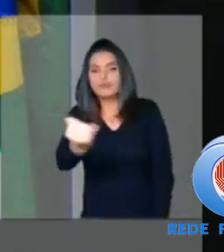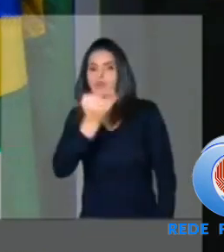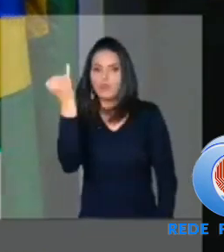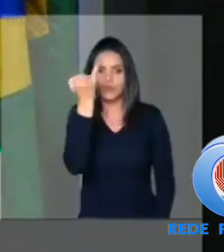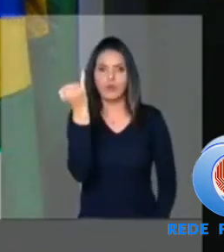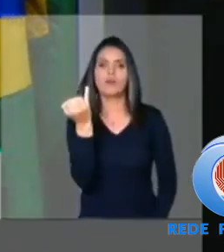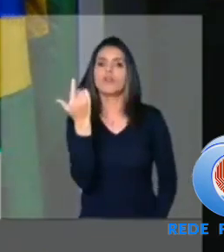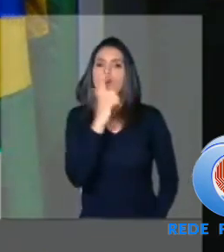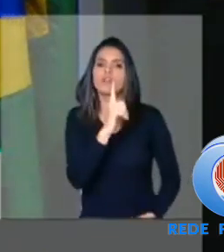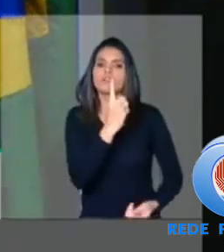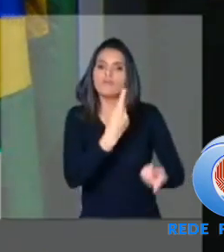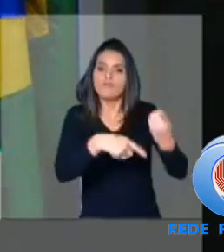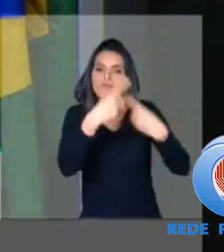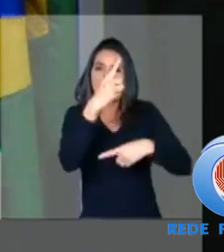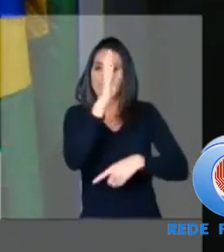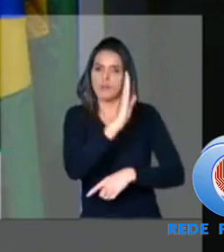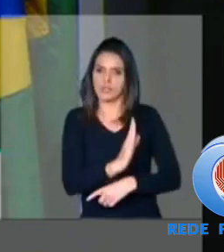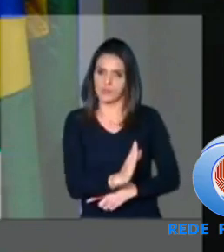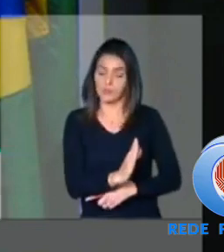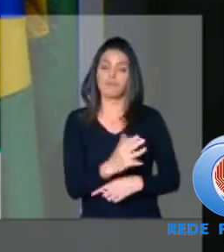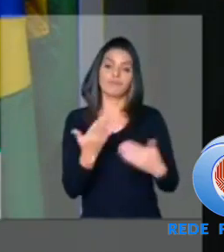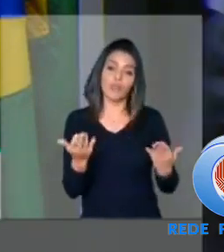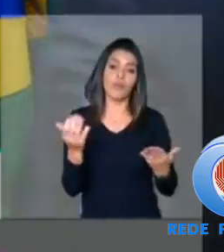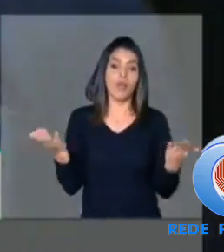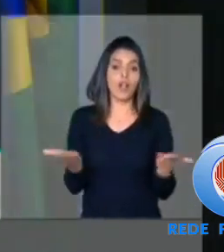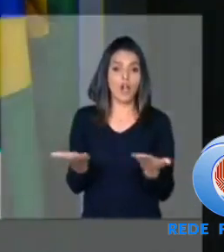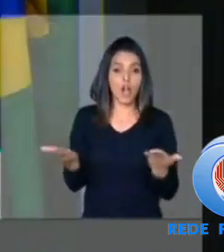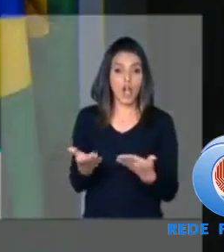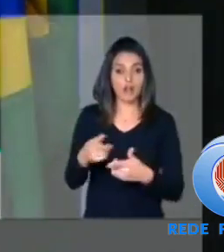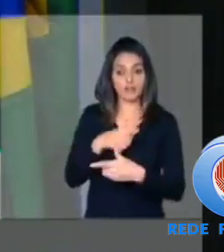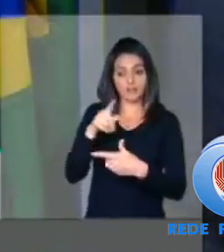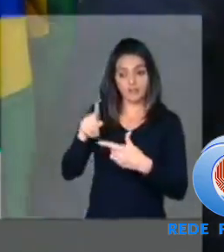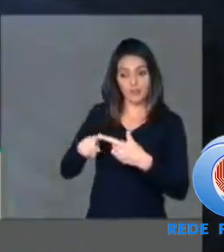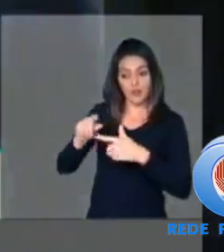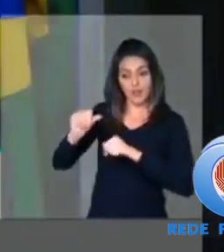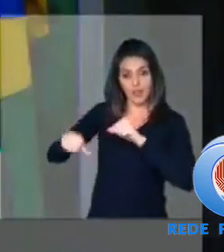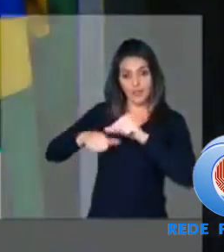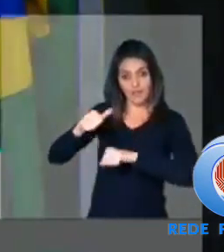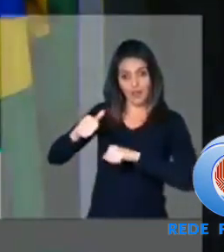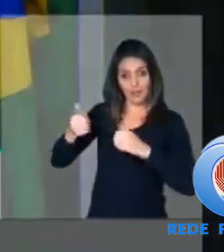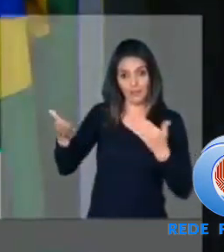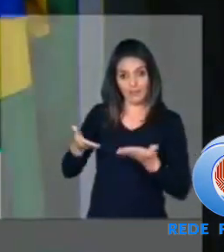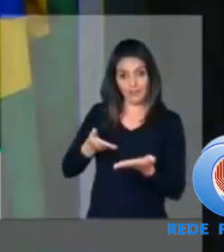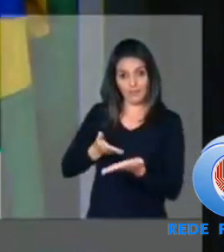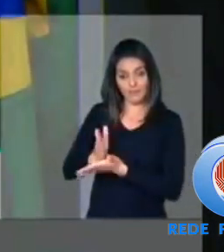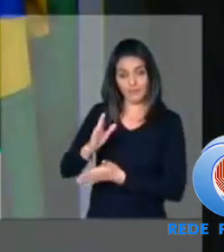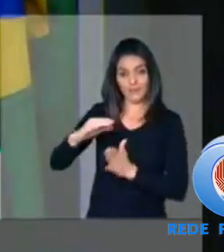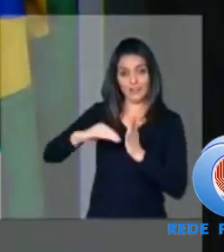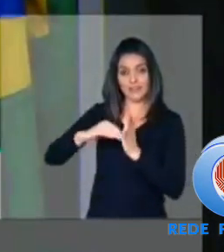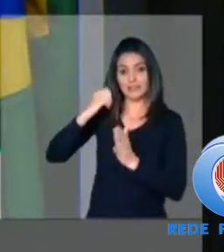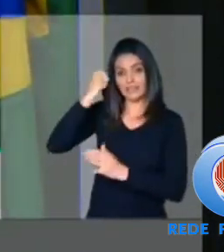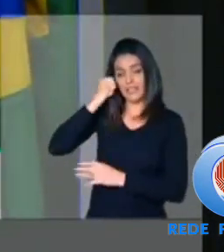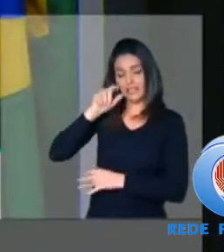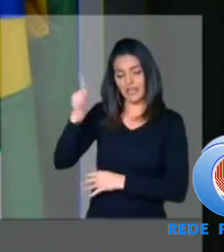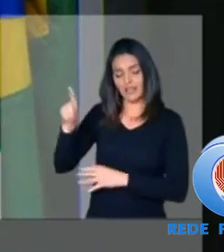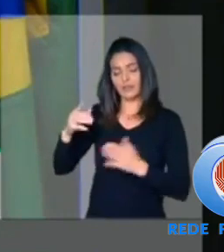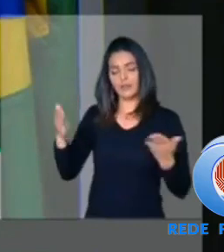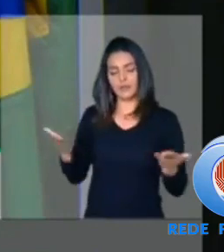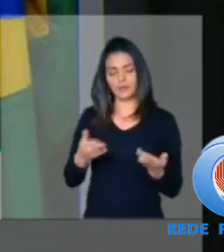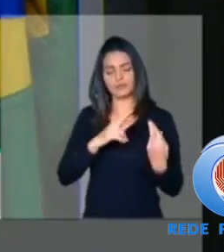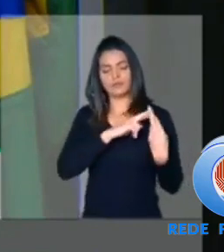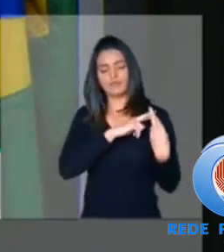fundamental para a volta do crescimento do país. Esperamos agora que essa reforma seja aprovada lá no Senado, mas hoje a gente